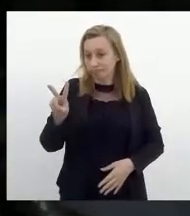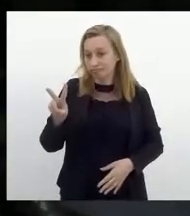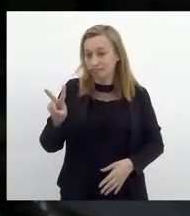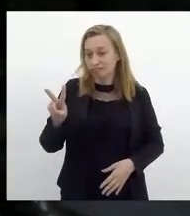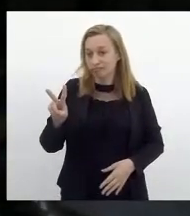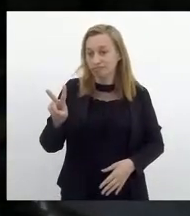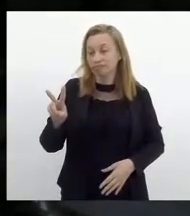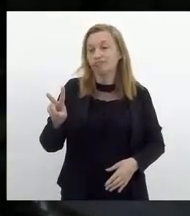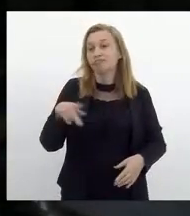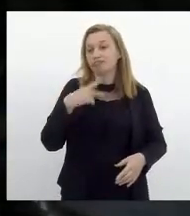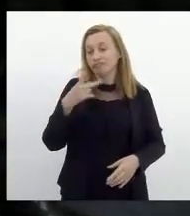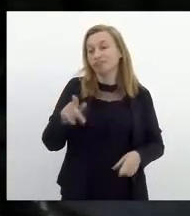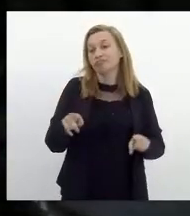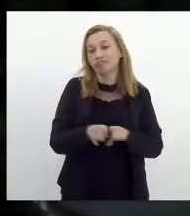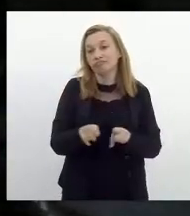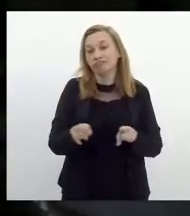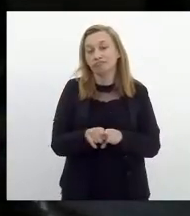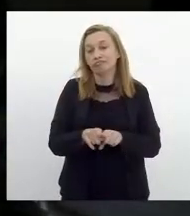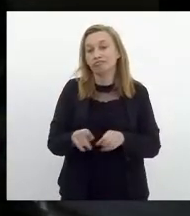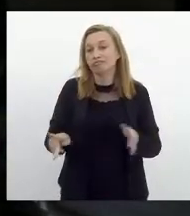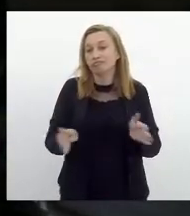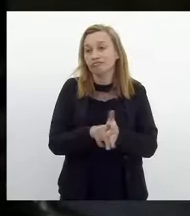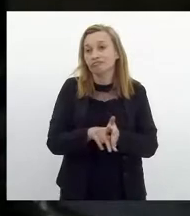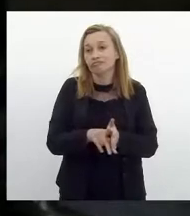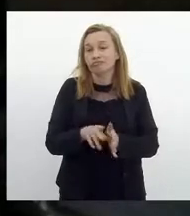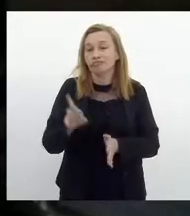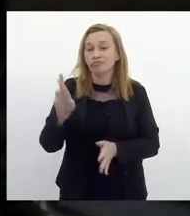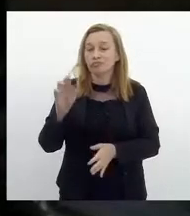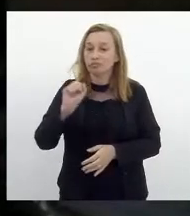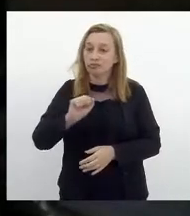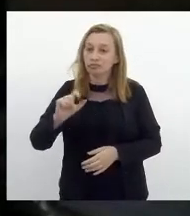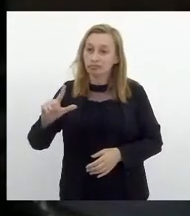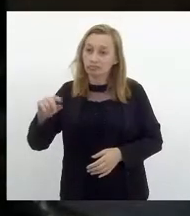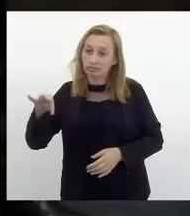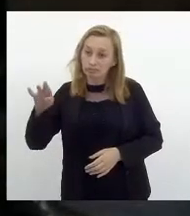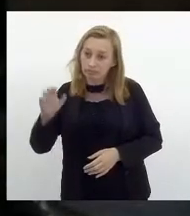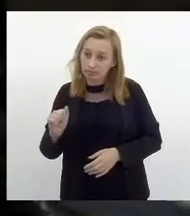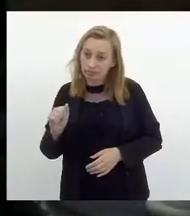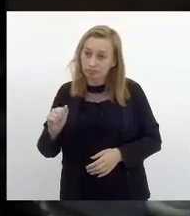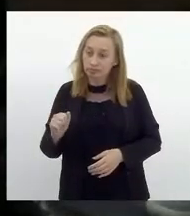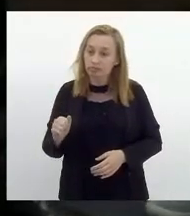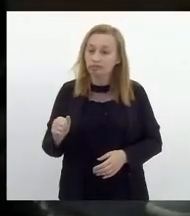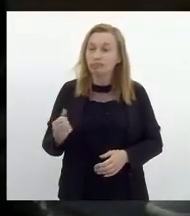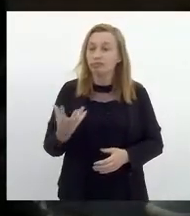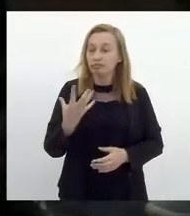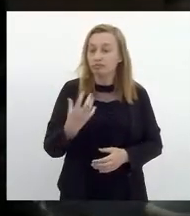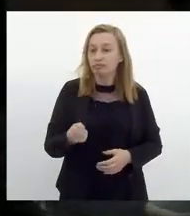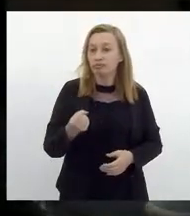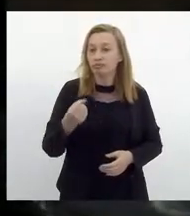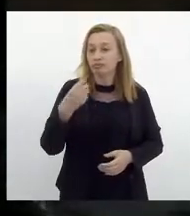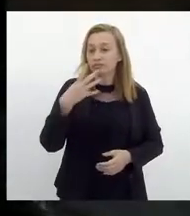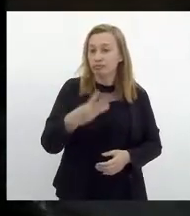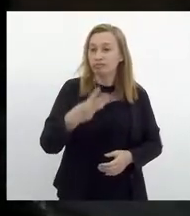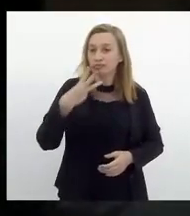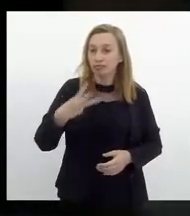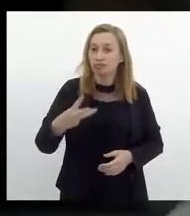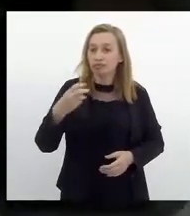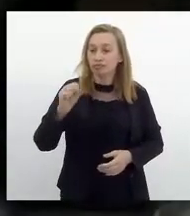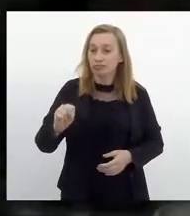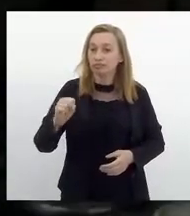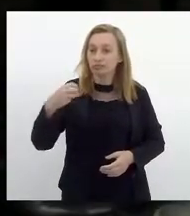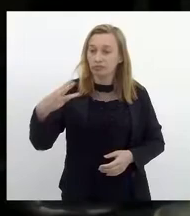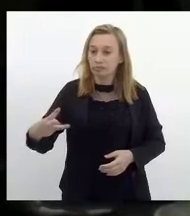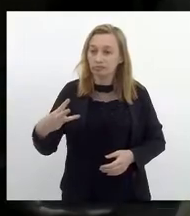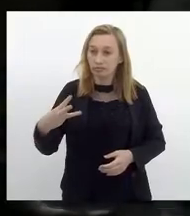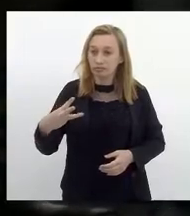colocar também sobre o projeto do Coronel Salema, a favor do projeto 4383,